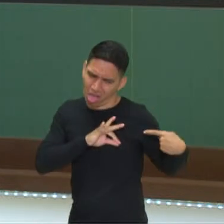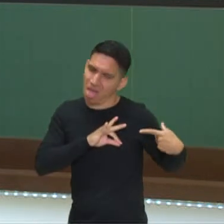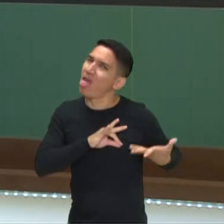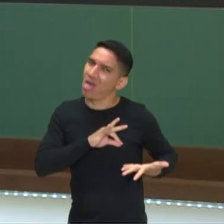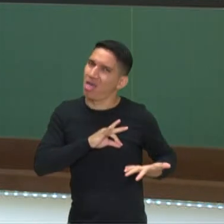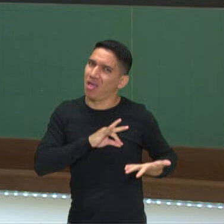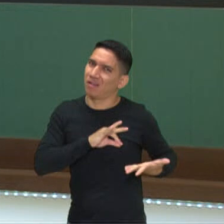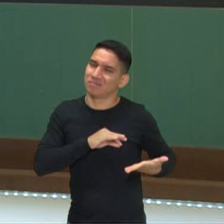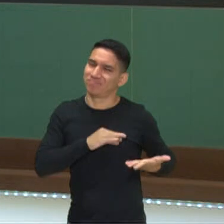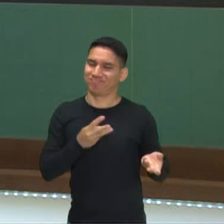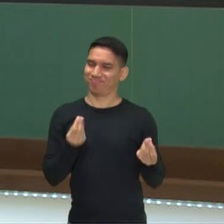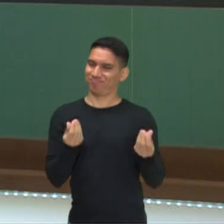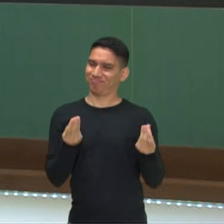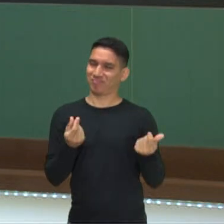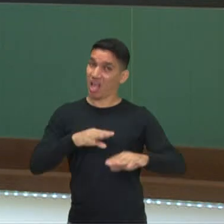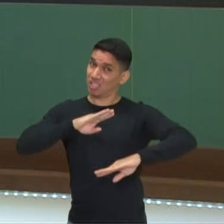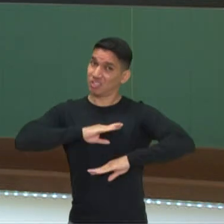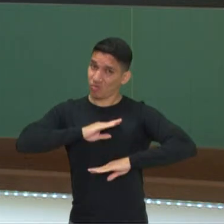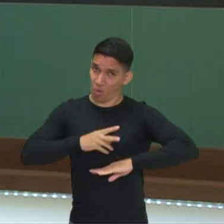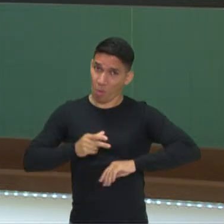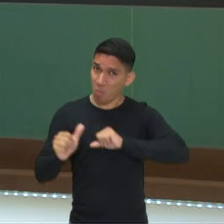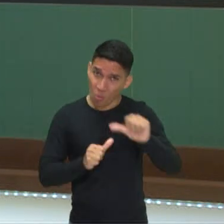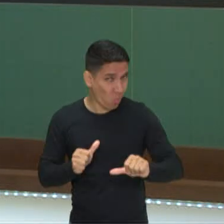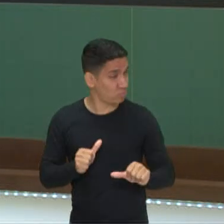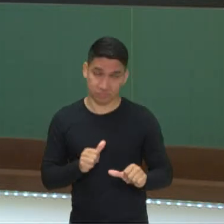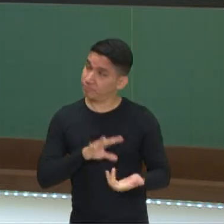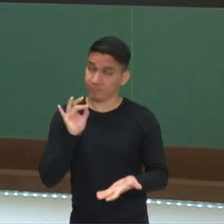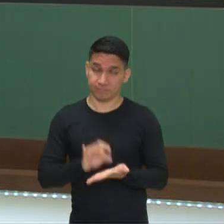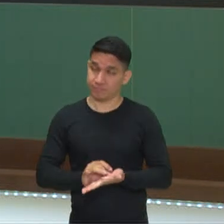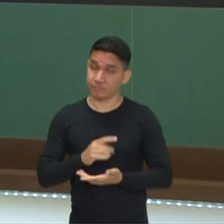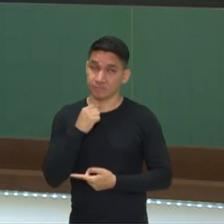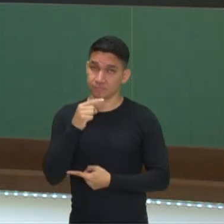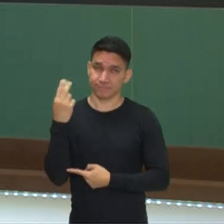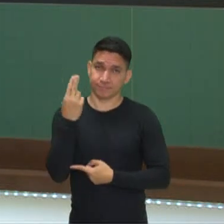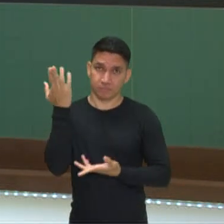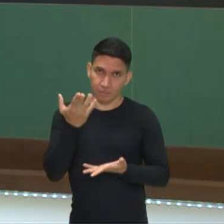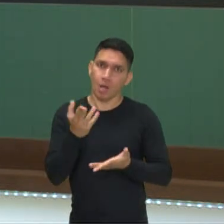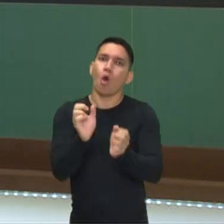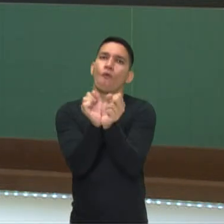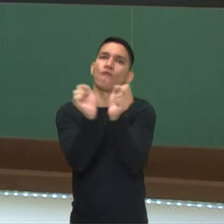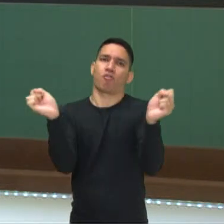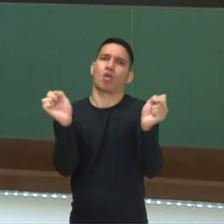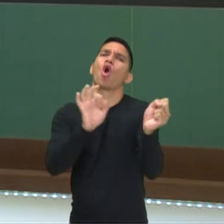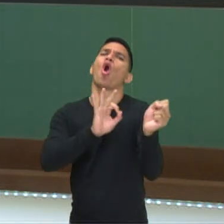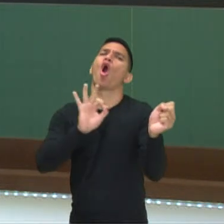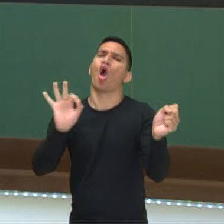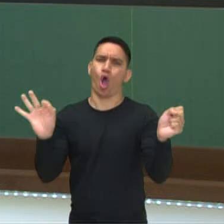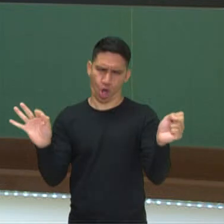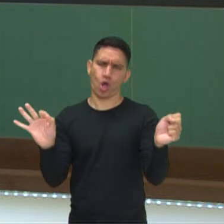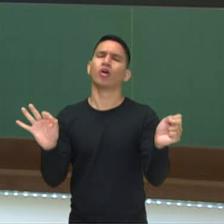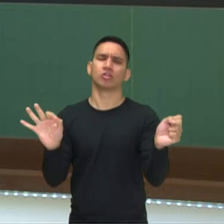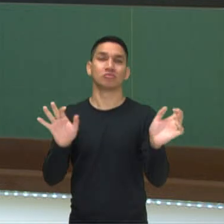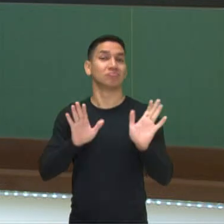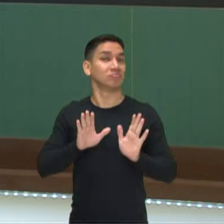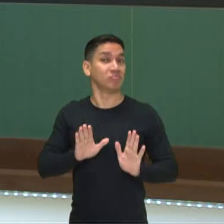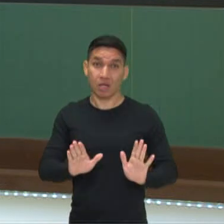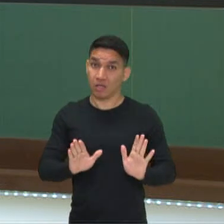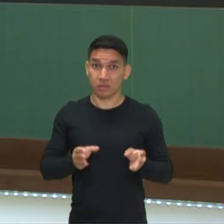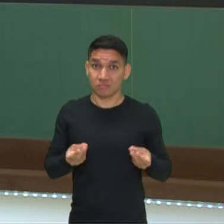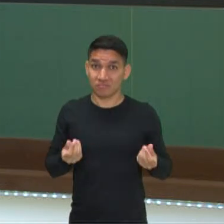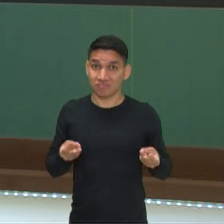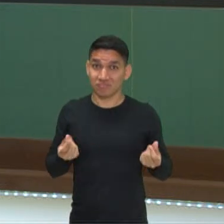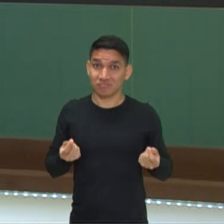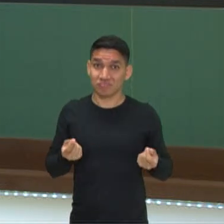a situação não vai mudar de fato. Claro, libertar, né, o fim da escravidão é algo muito positivo, porém, eles não têm